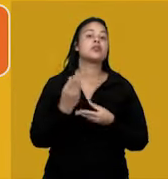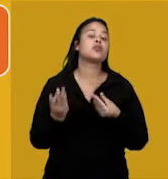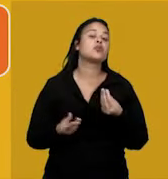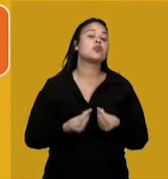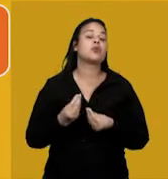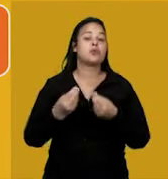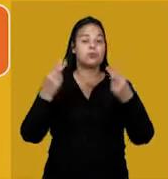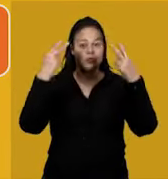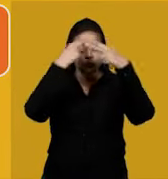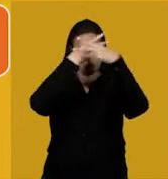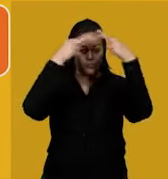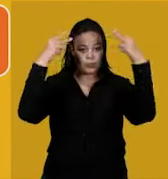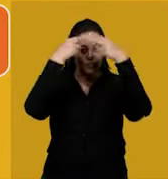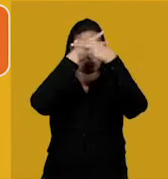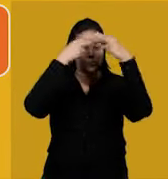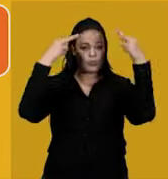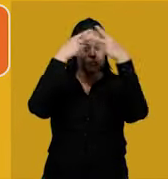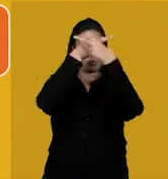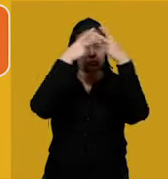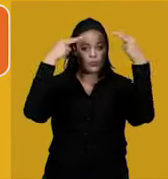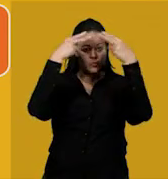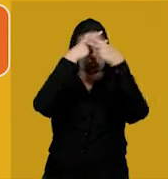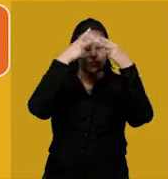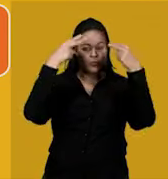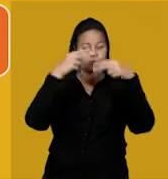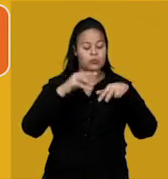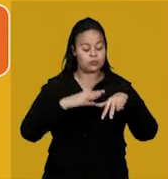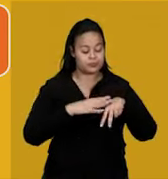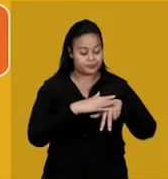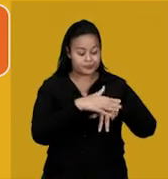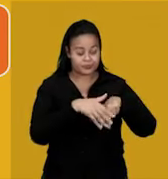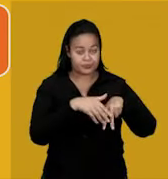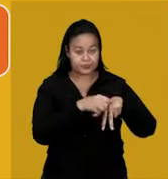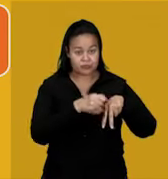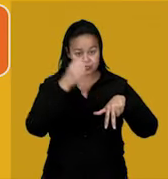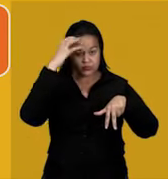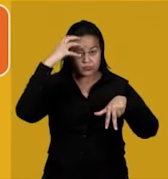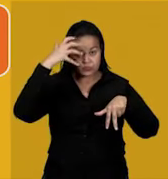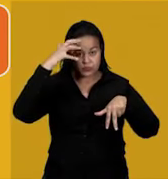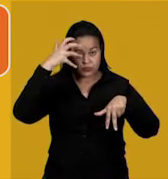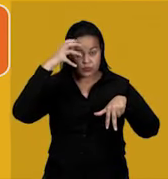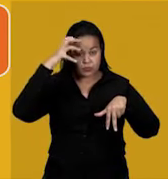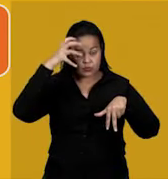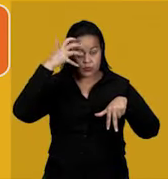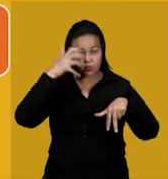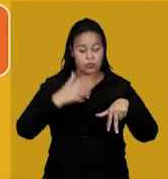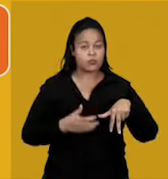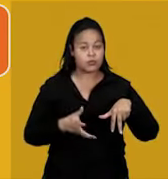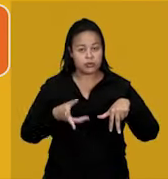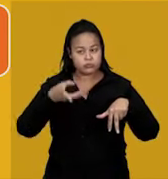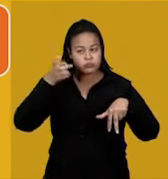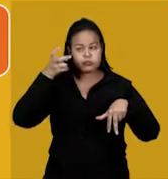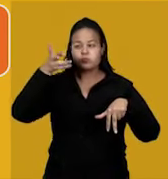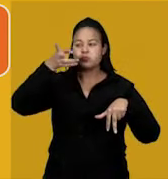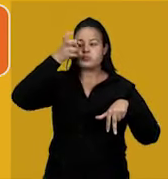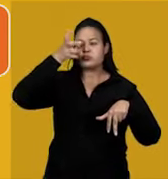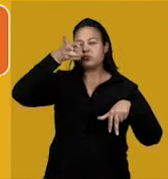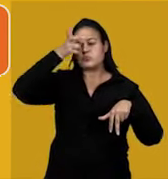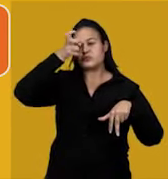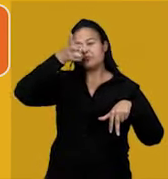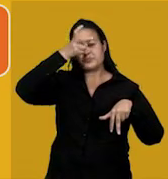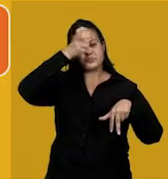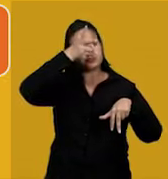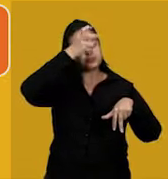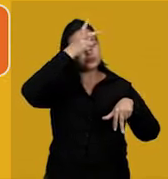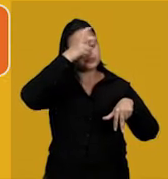dos neurônios. O sistema nervoso ele recebe estímulos, decodifica